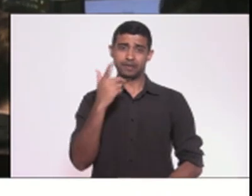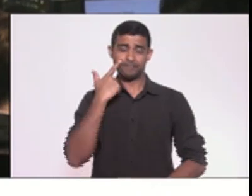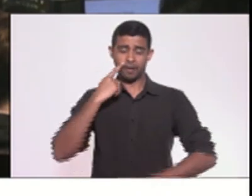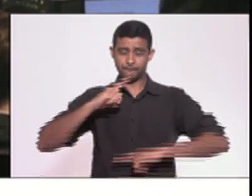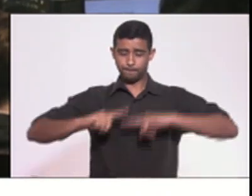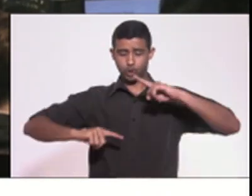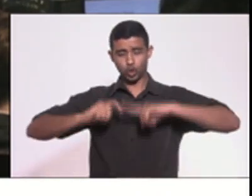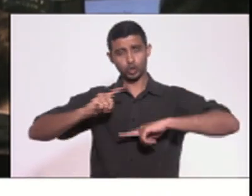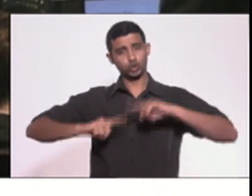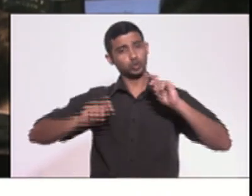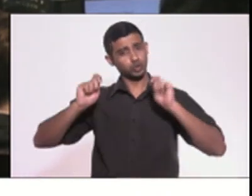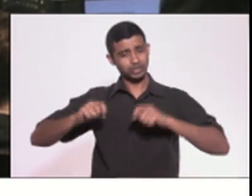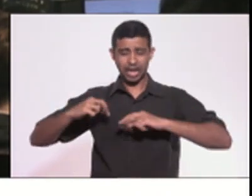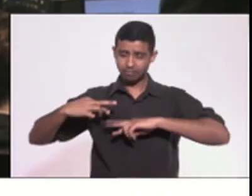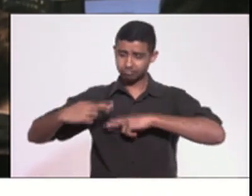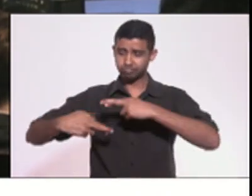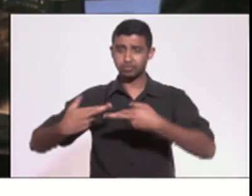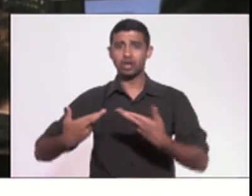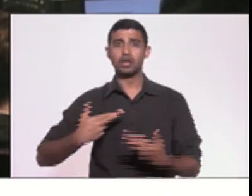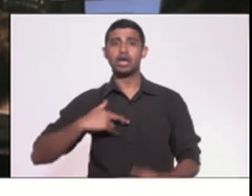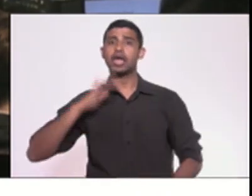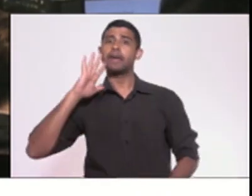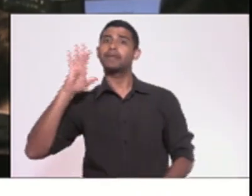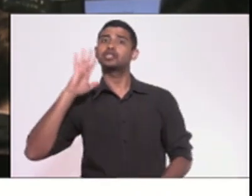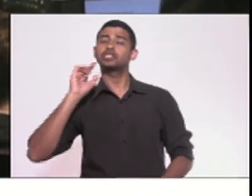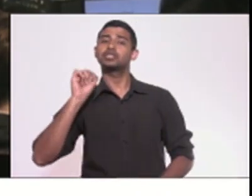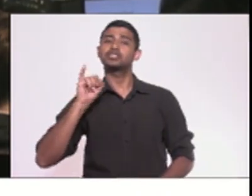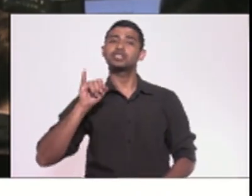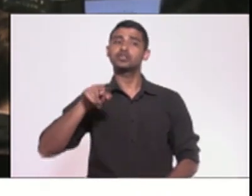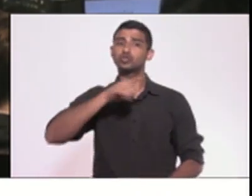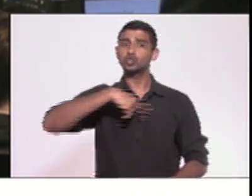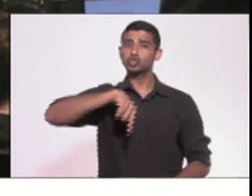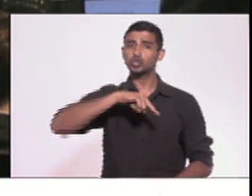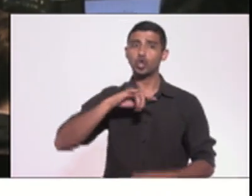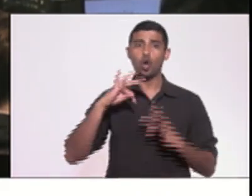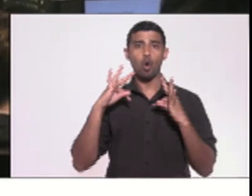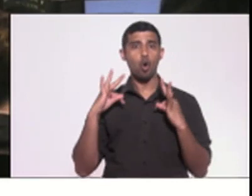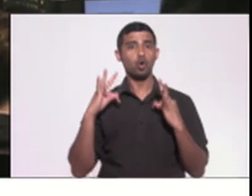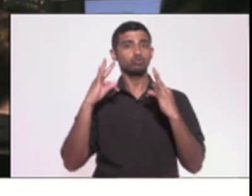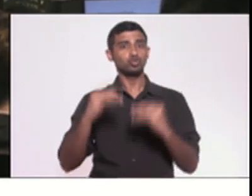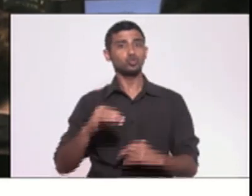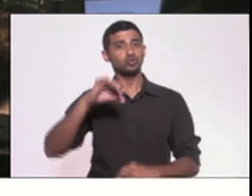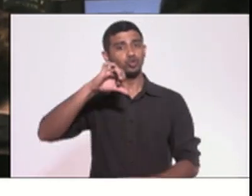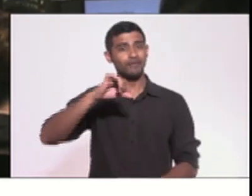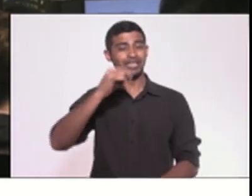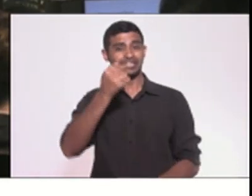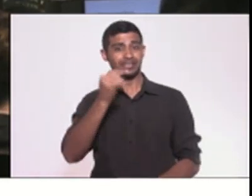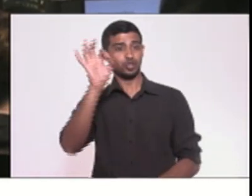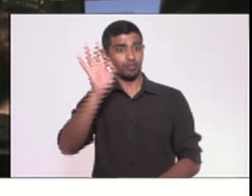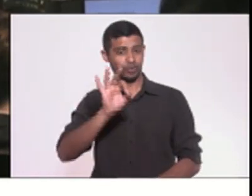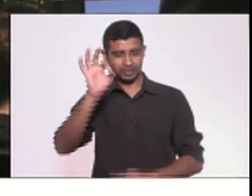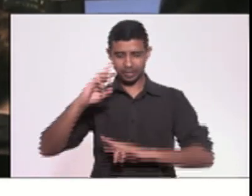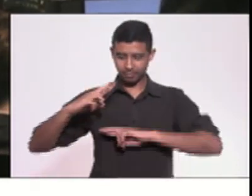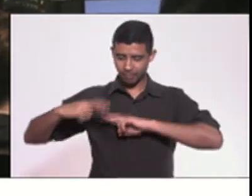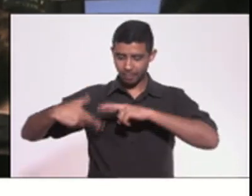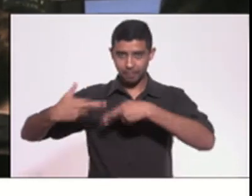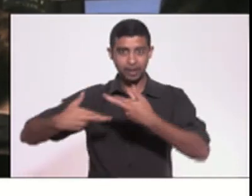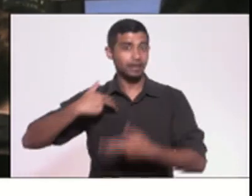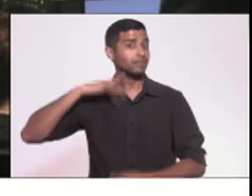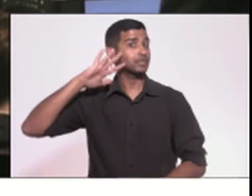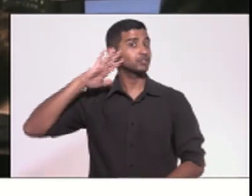produtos que poderiam ser reciclados. Imagine se nós reciclarmos os 97%. Por